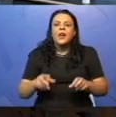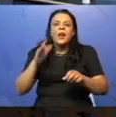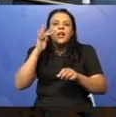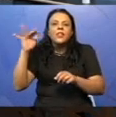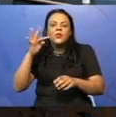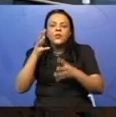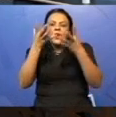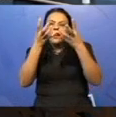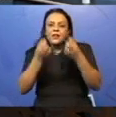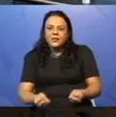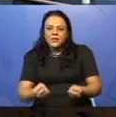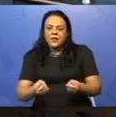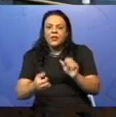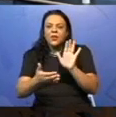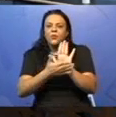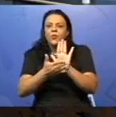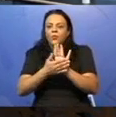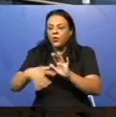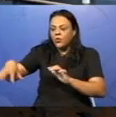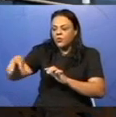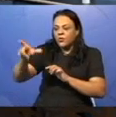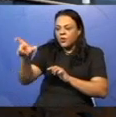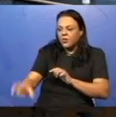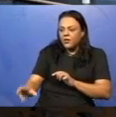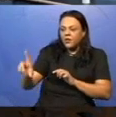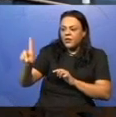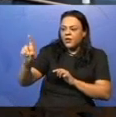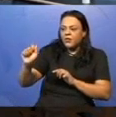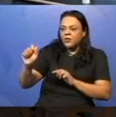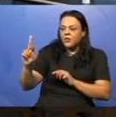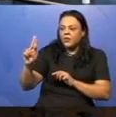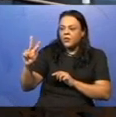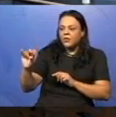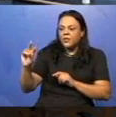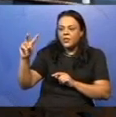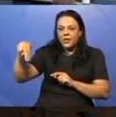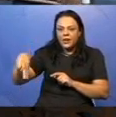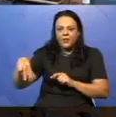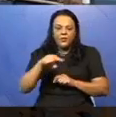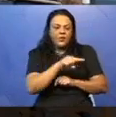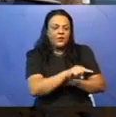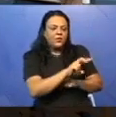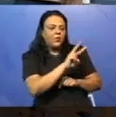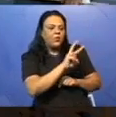que é uma teoria proposta pelos cientistas Darwin e Wallace.